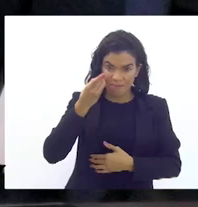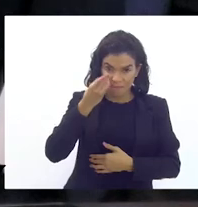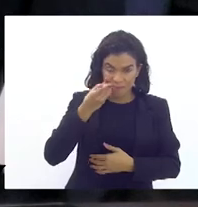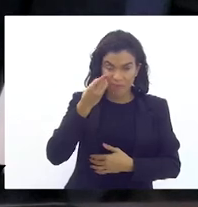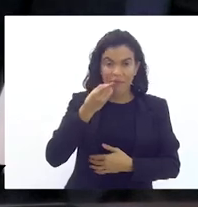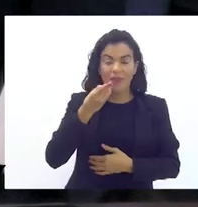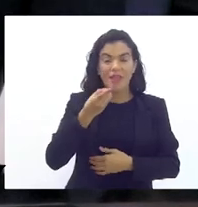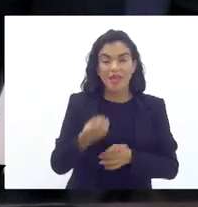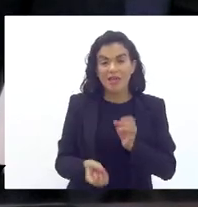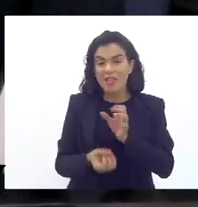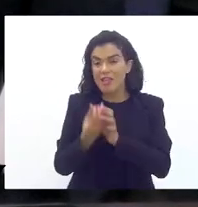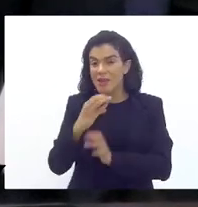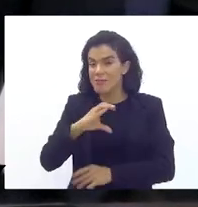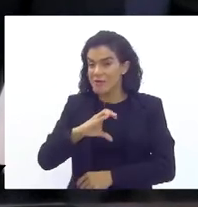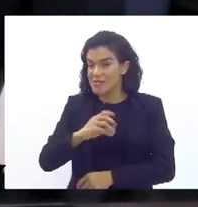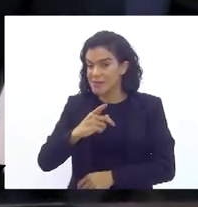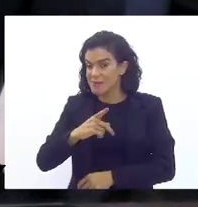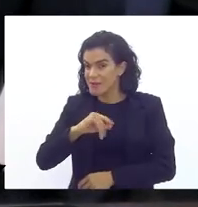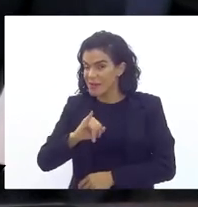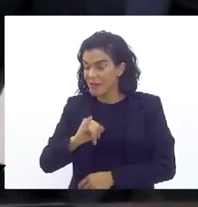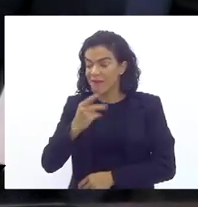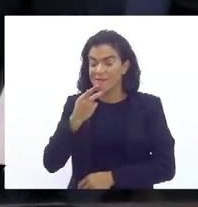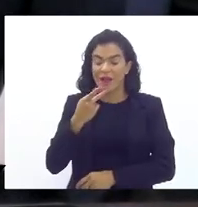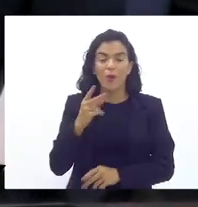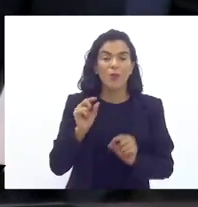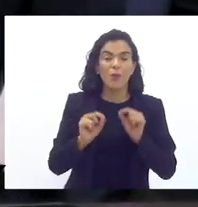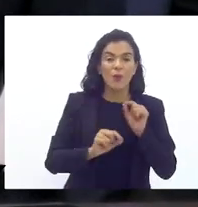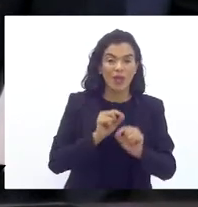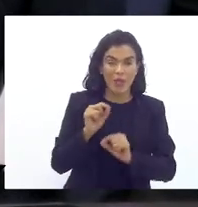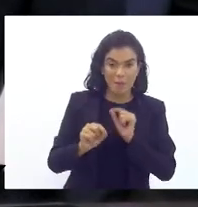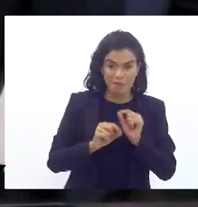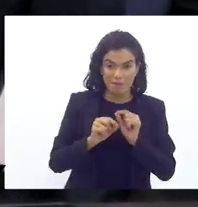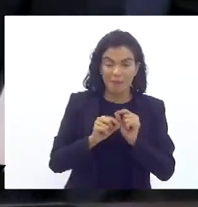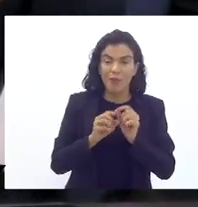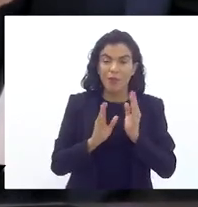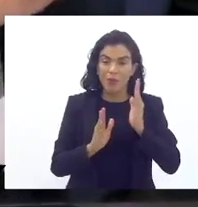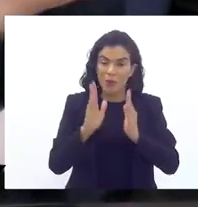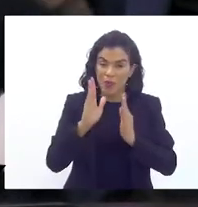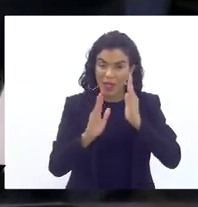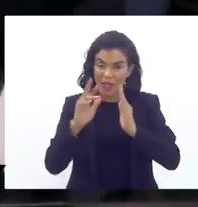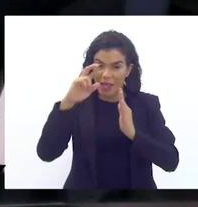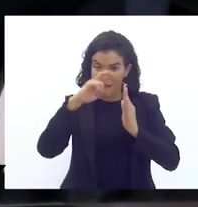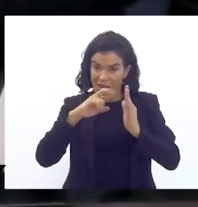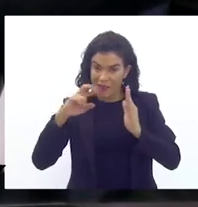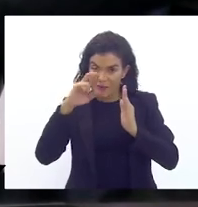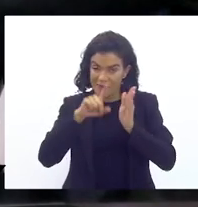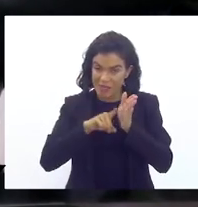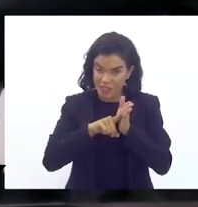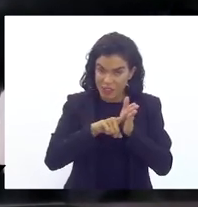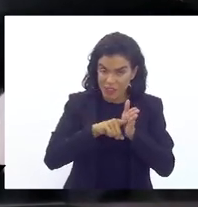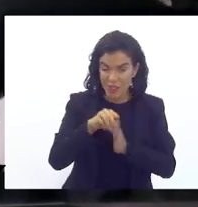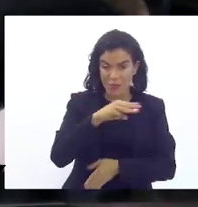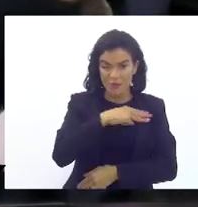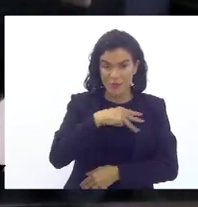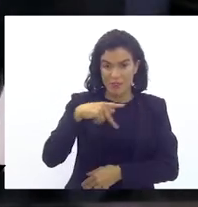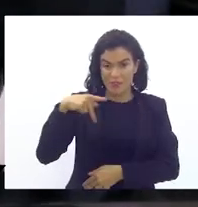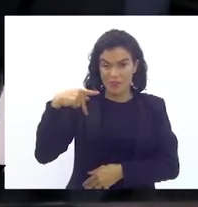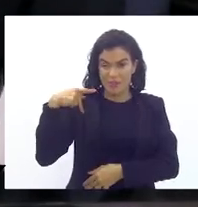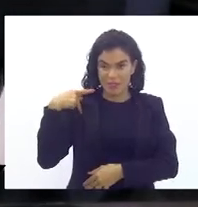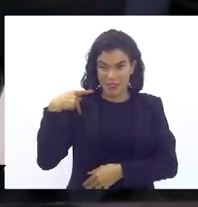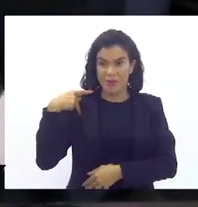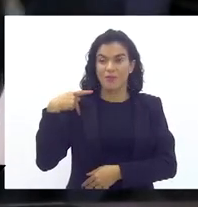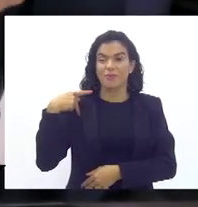CPI que diz assim na fase investigativa do Ministério Público